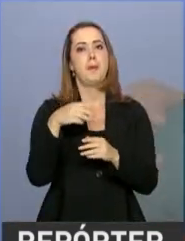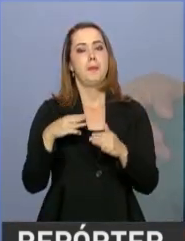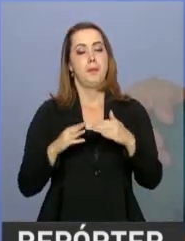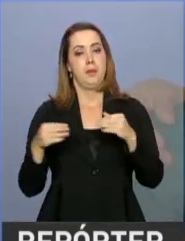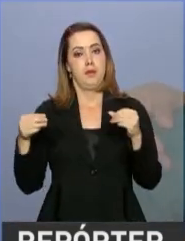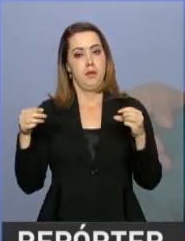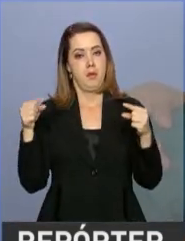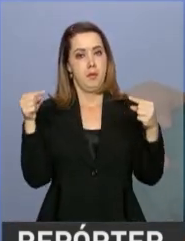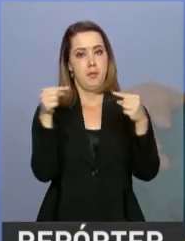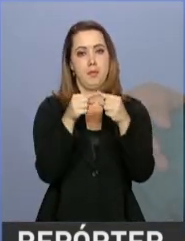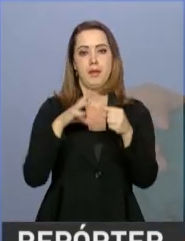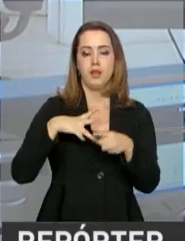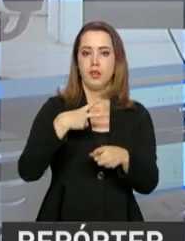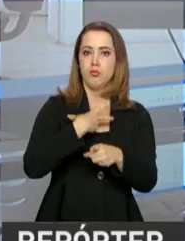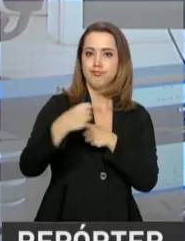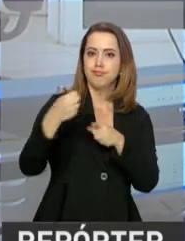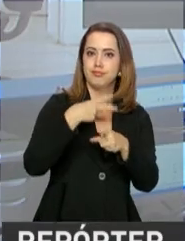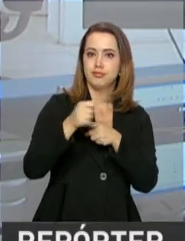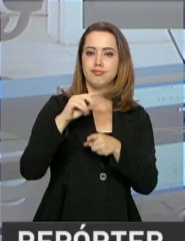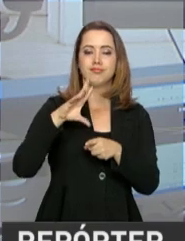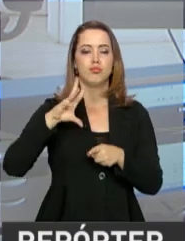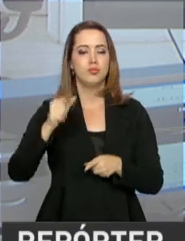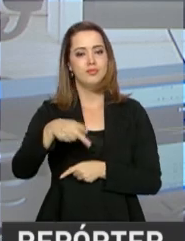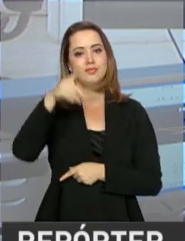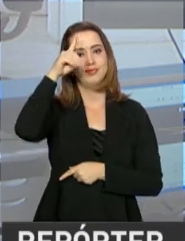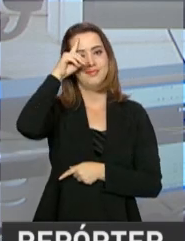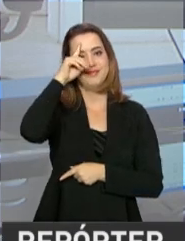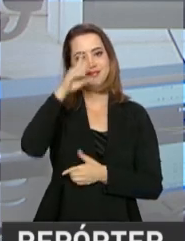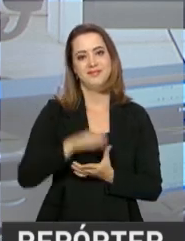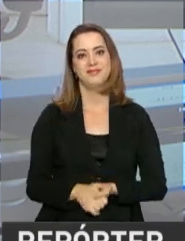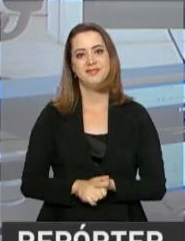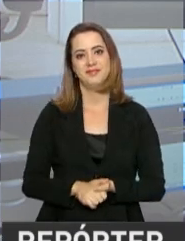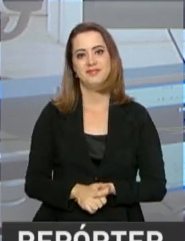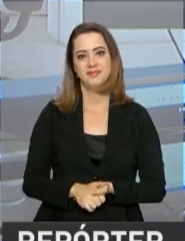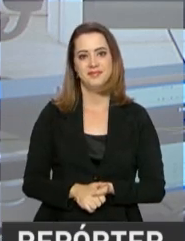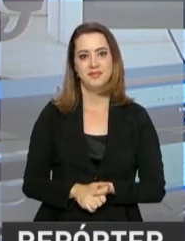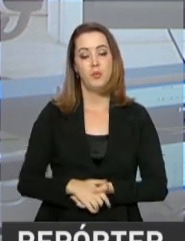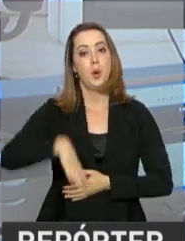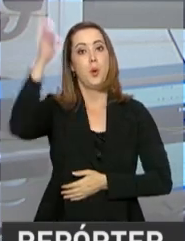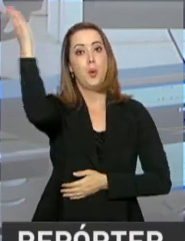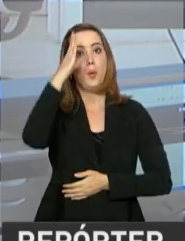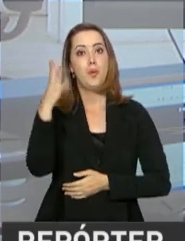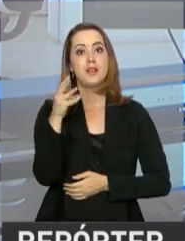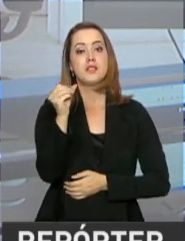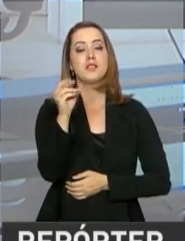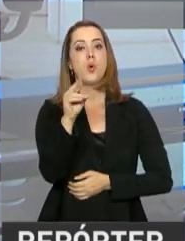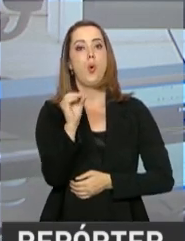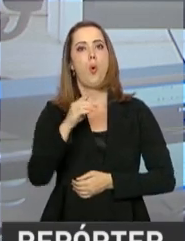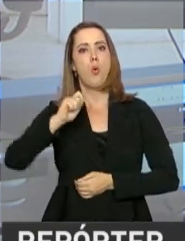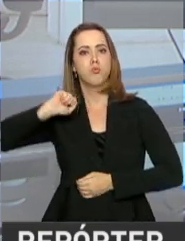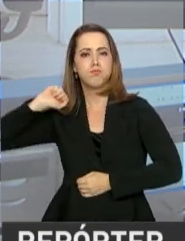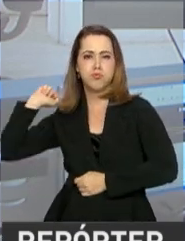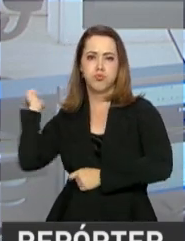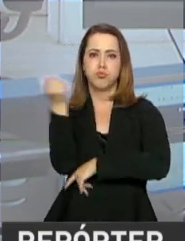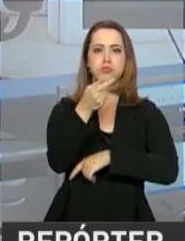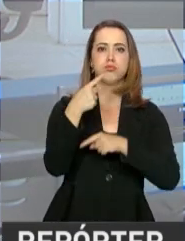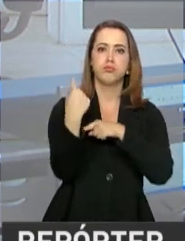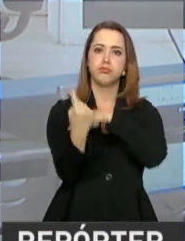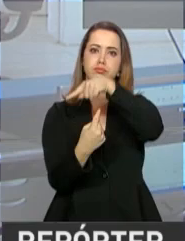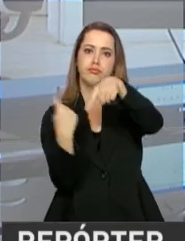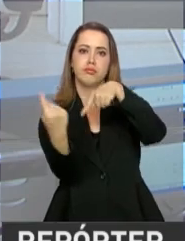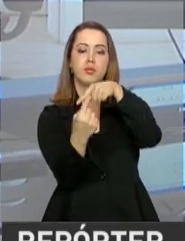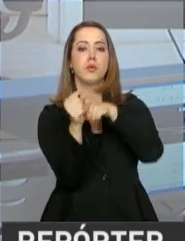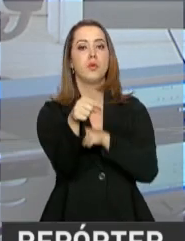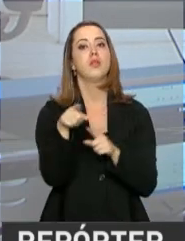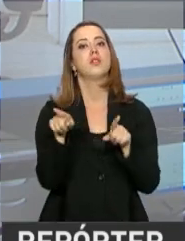pódio todo dia o Brasil é ouro no lançamento de disco masculino categoria f11 E também